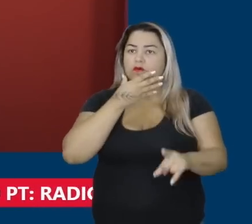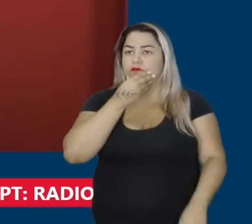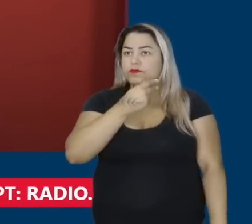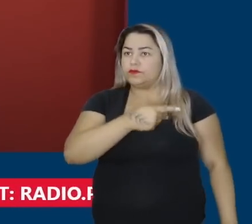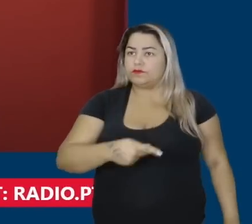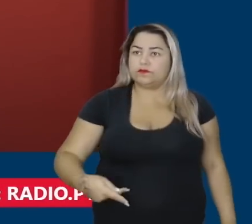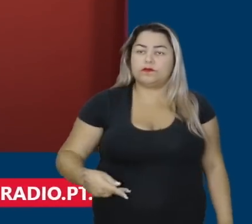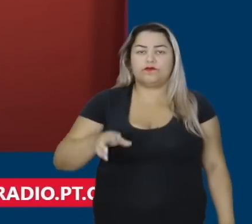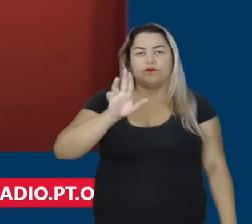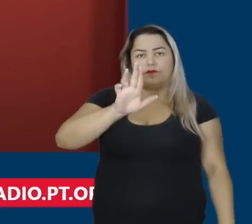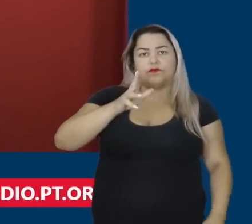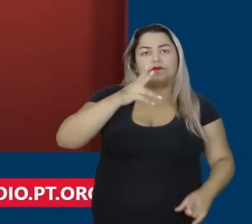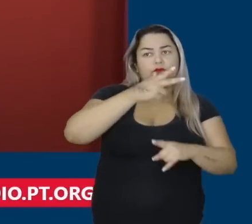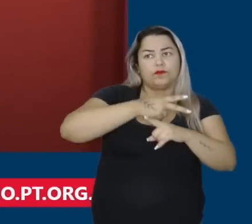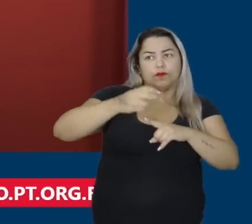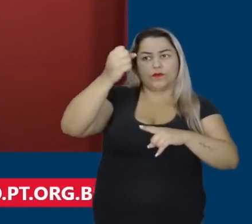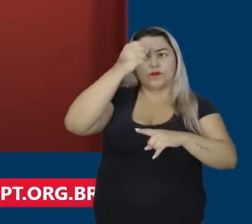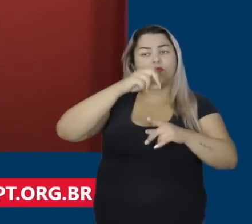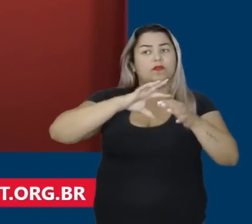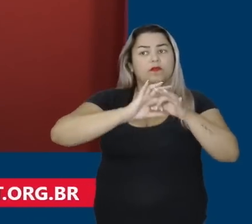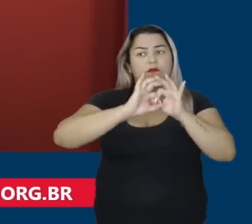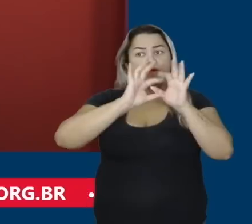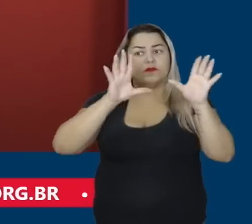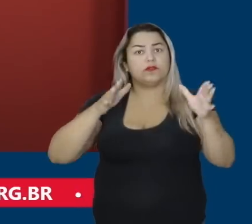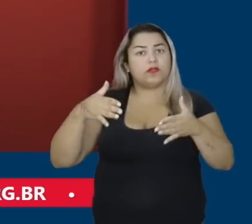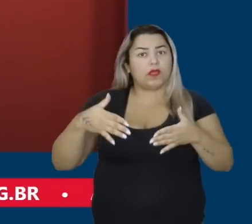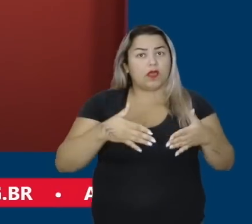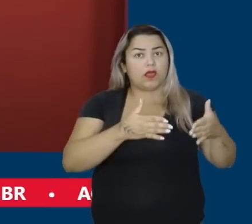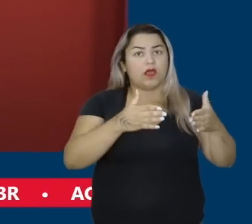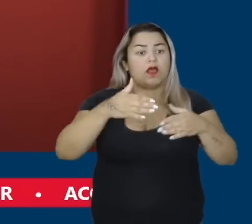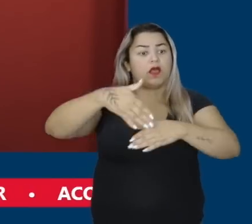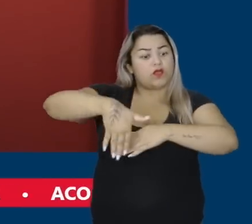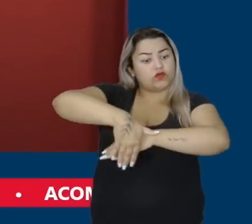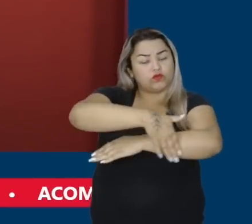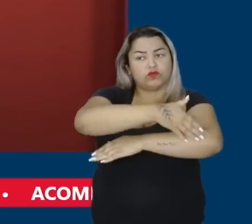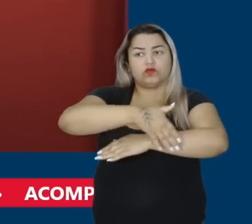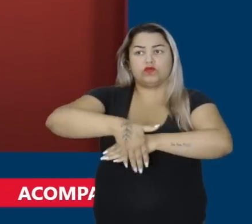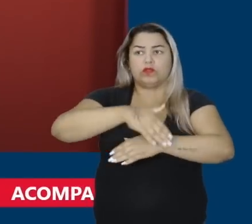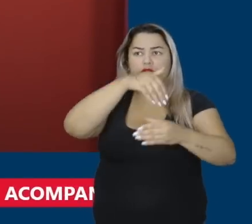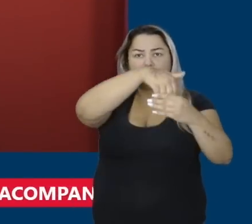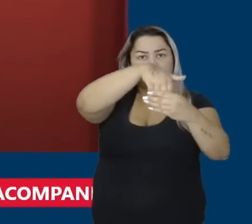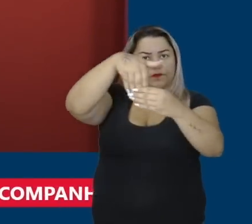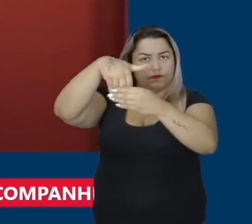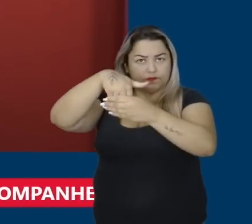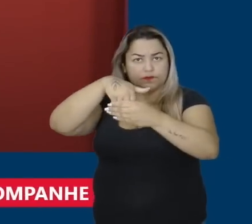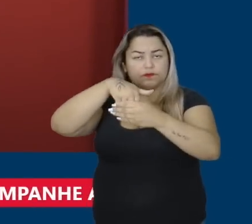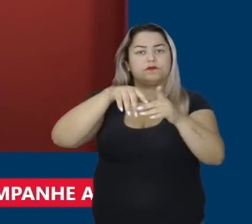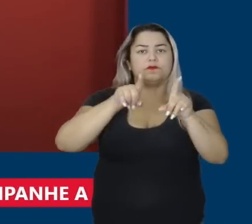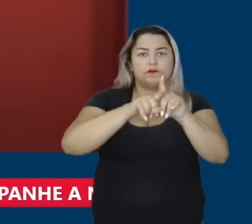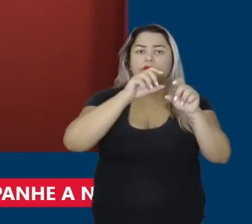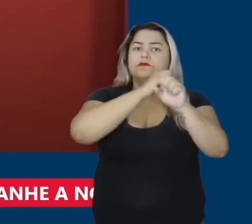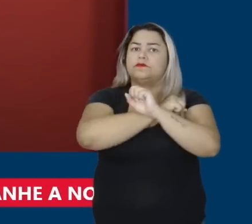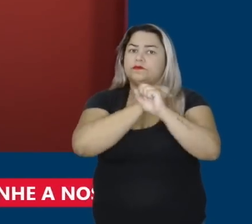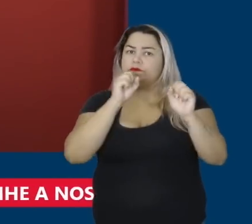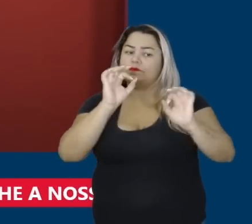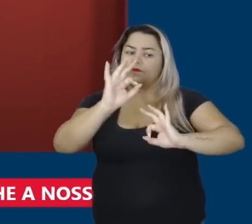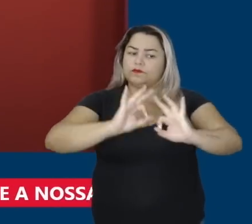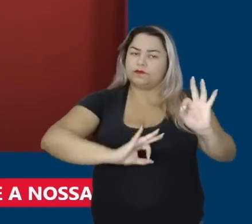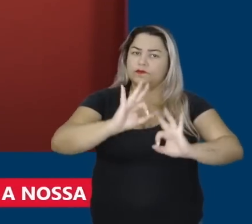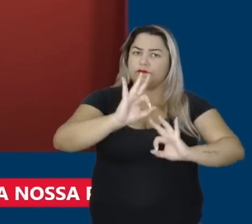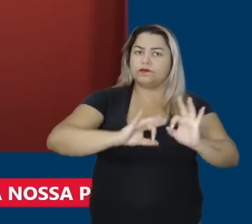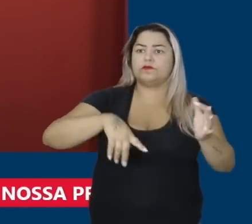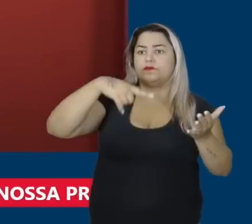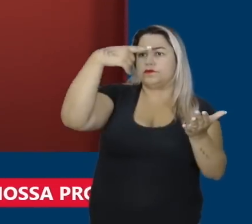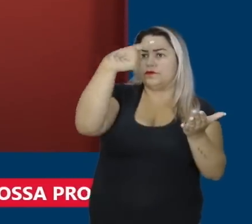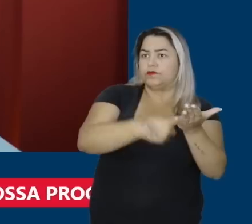na conquista de sua liberdade. Nas ruas e nas urnas, o PT mostrou competência, capacidade de organização e